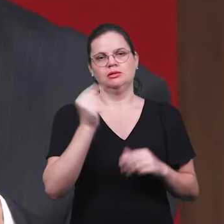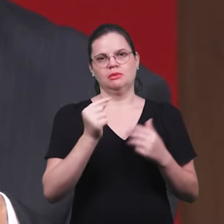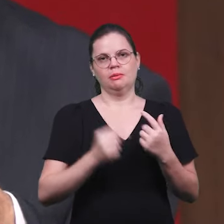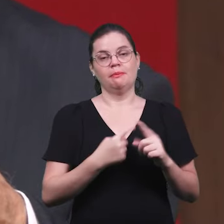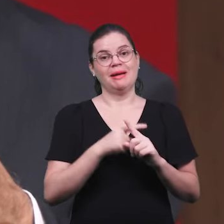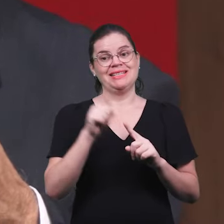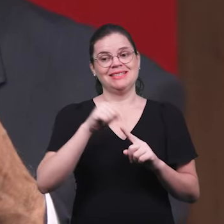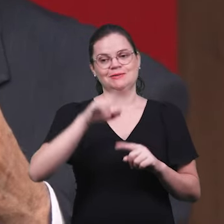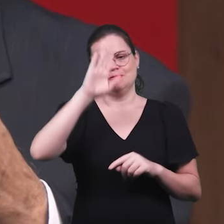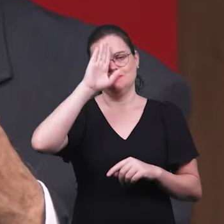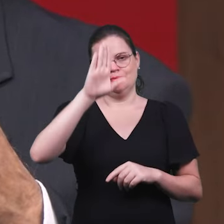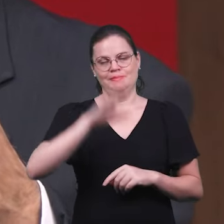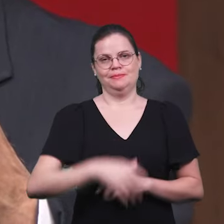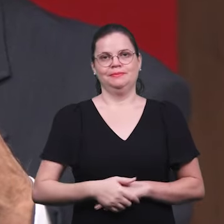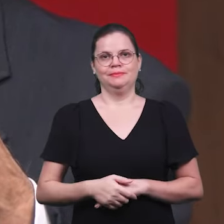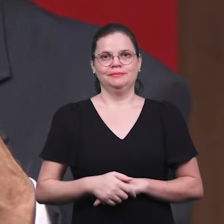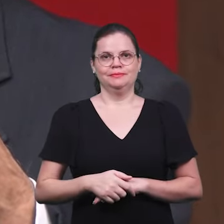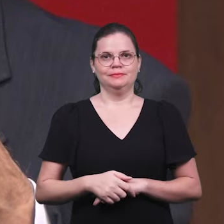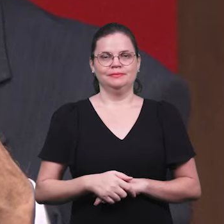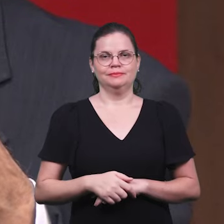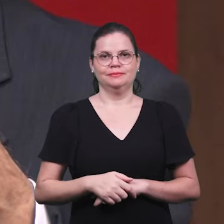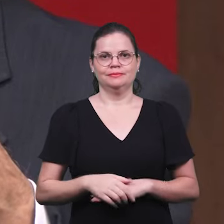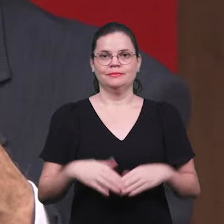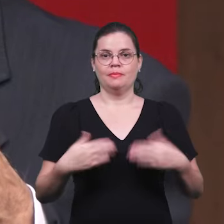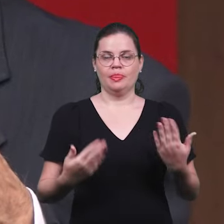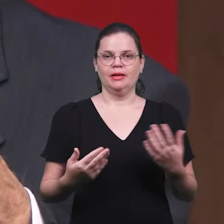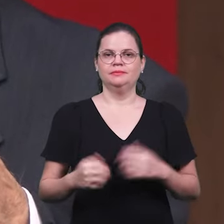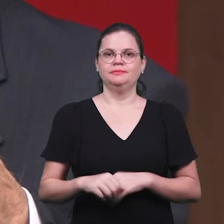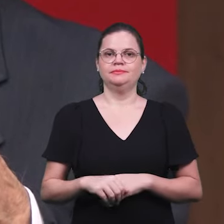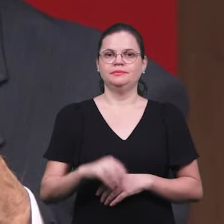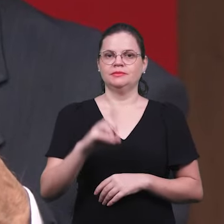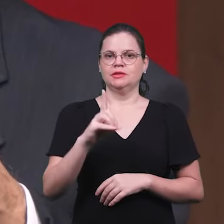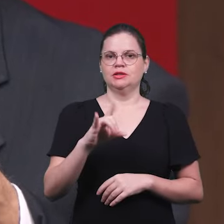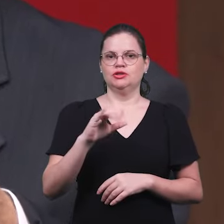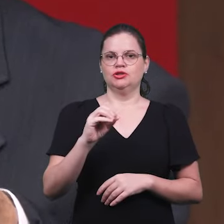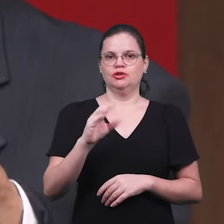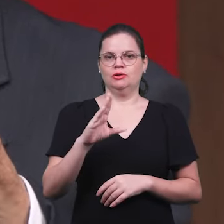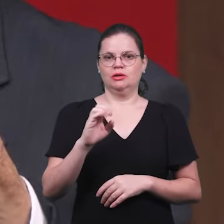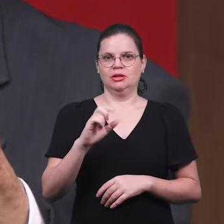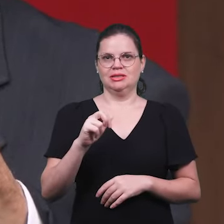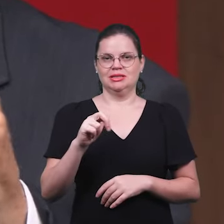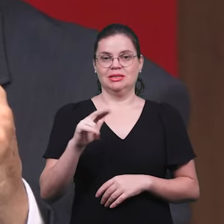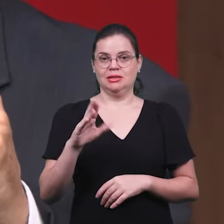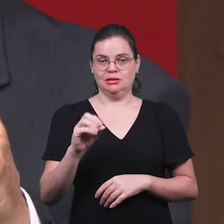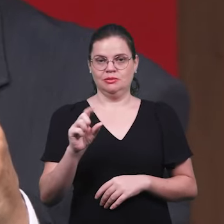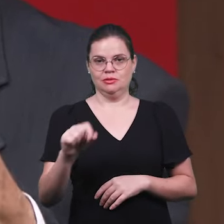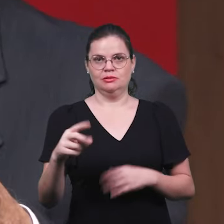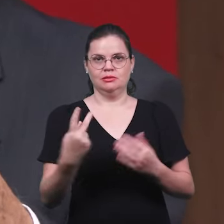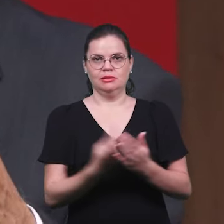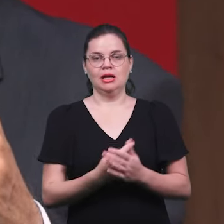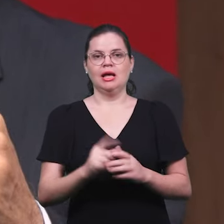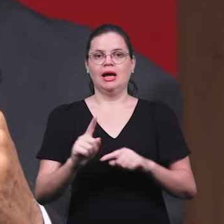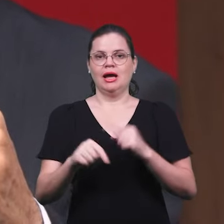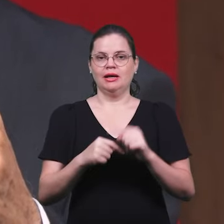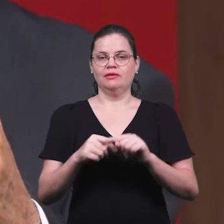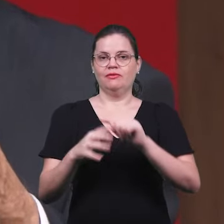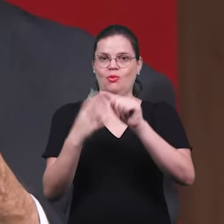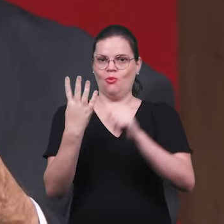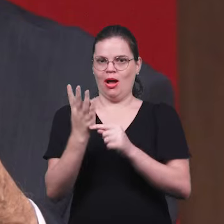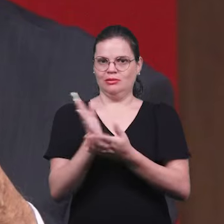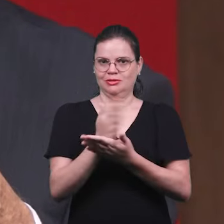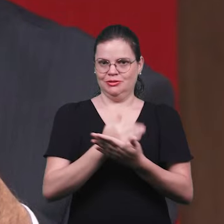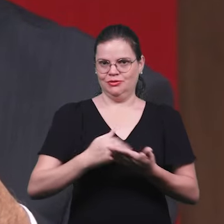igreja. Então, chegamos em Diocleciano, logo em seguida, então, através das tetrarquias, chegamos